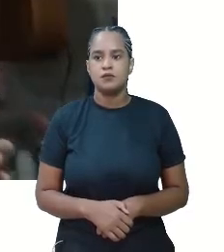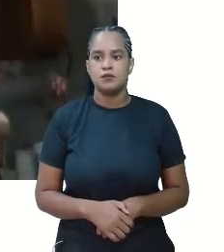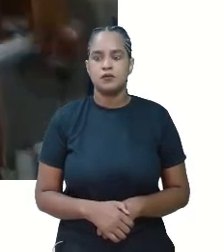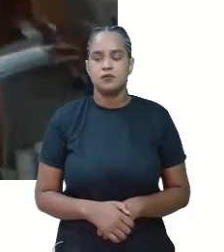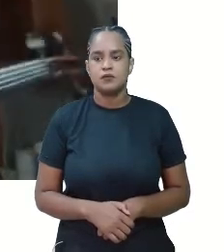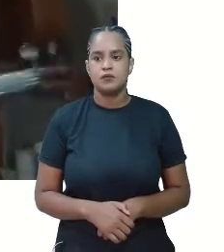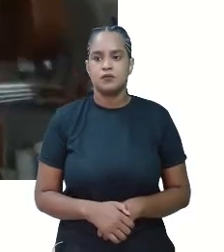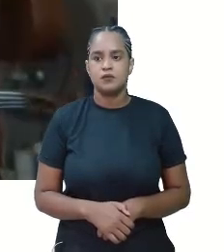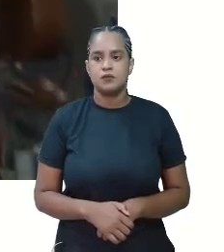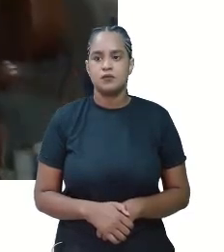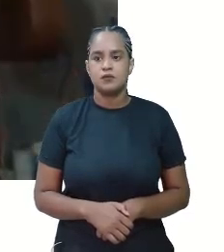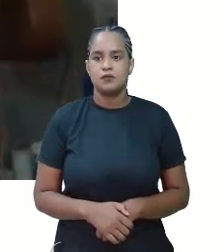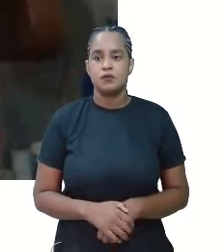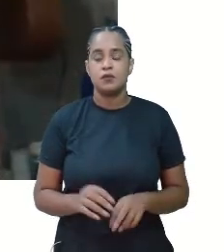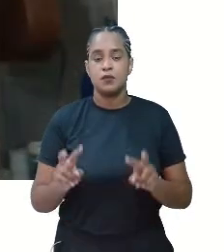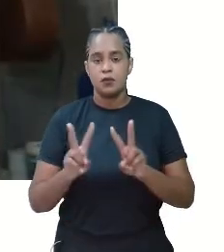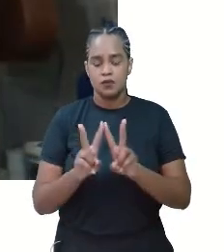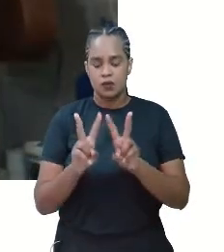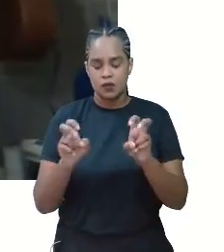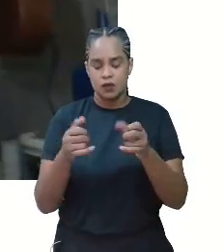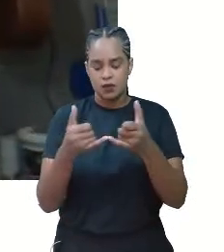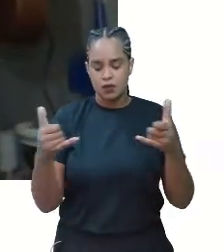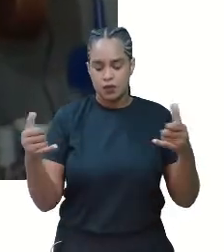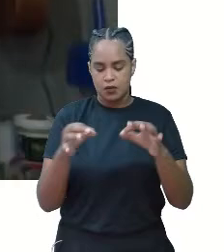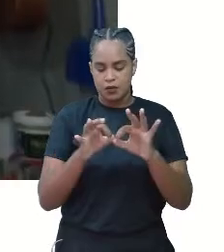relação à extensão